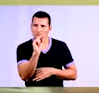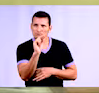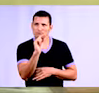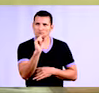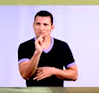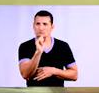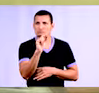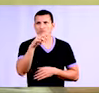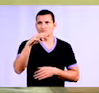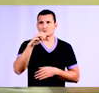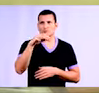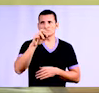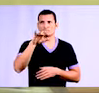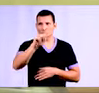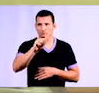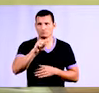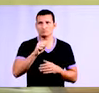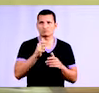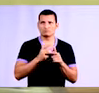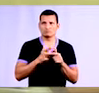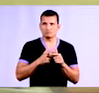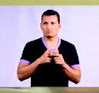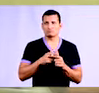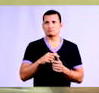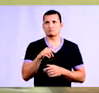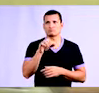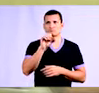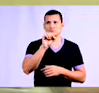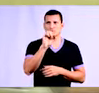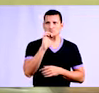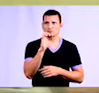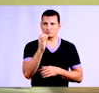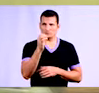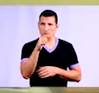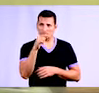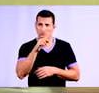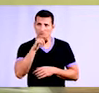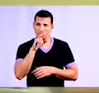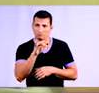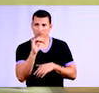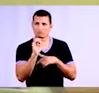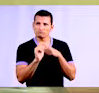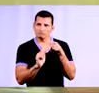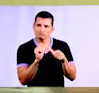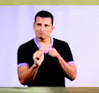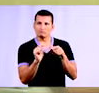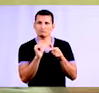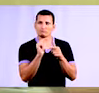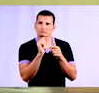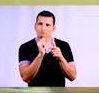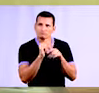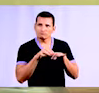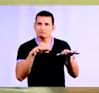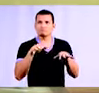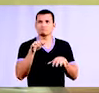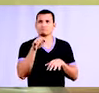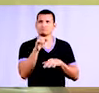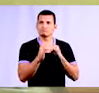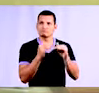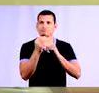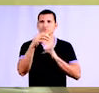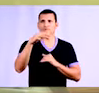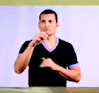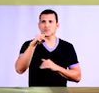memória. Por quê? O sistema operacional ele vai trabalhar para distribuir esses processos da memória. Você vai